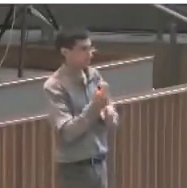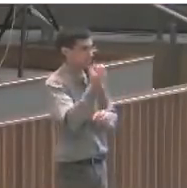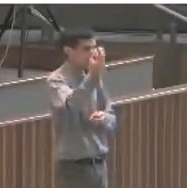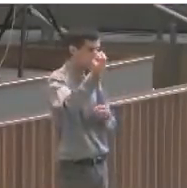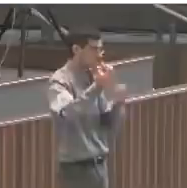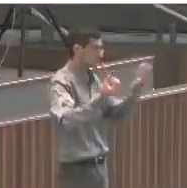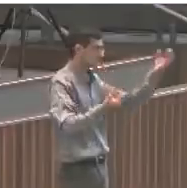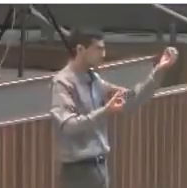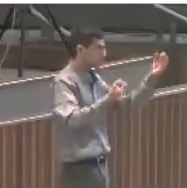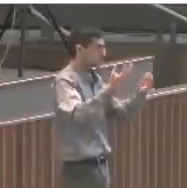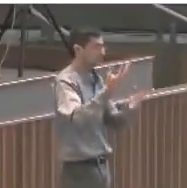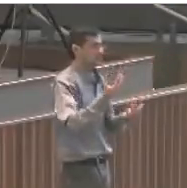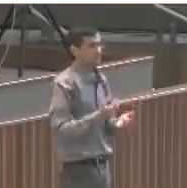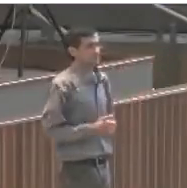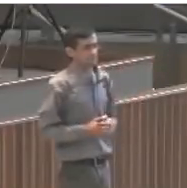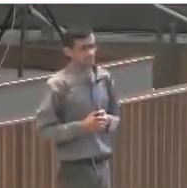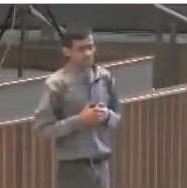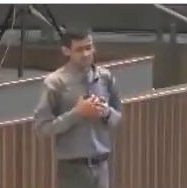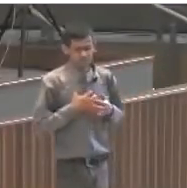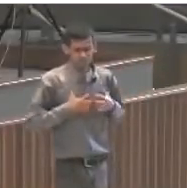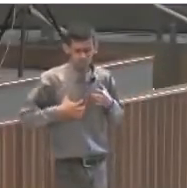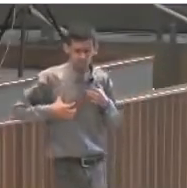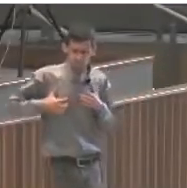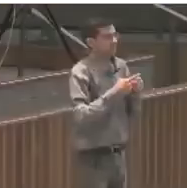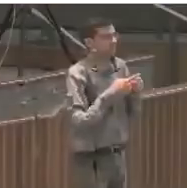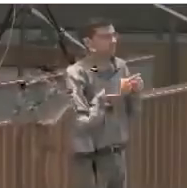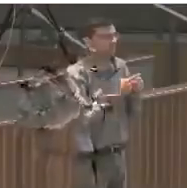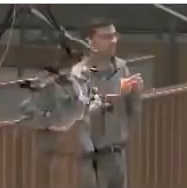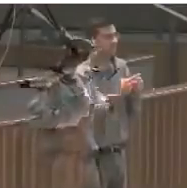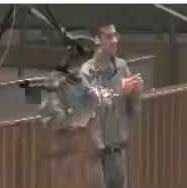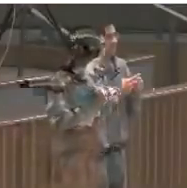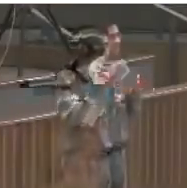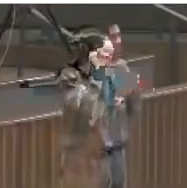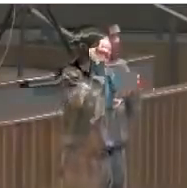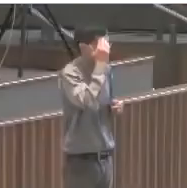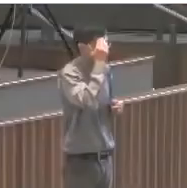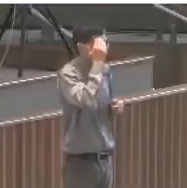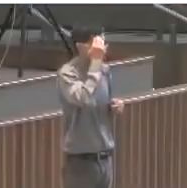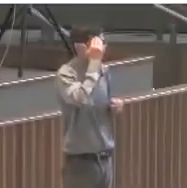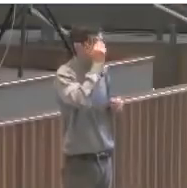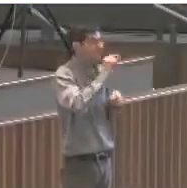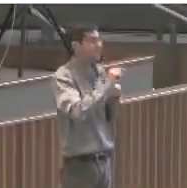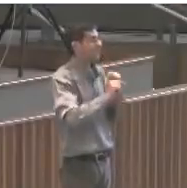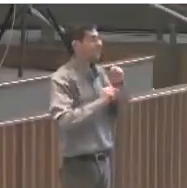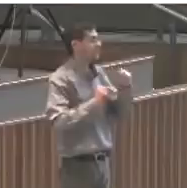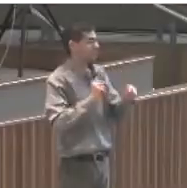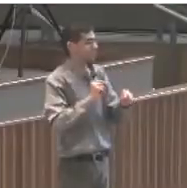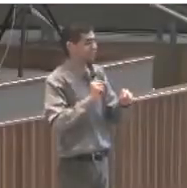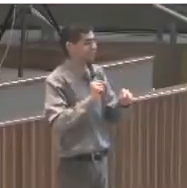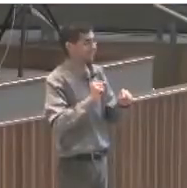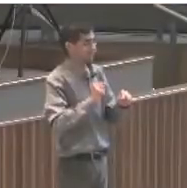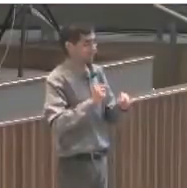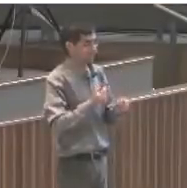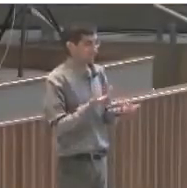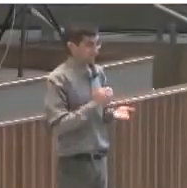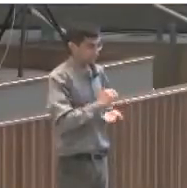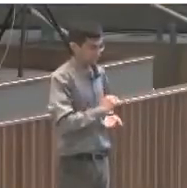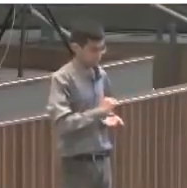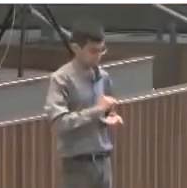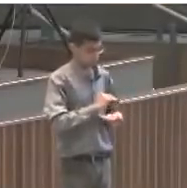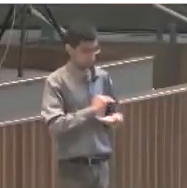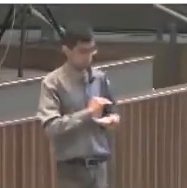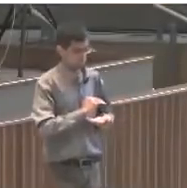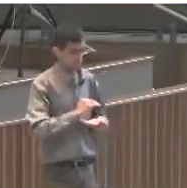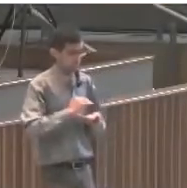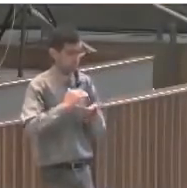meu deus que angústia sabendo que aquela a a aquela aquilo que eu estava carregando